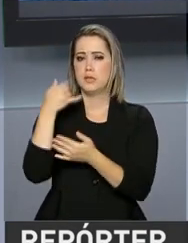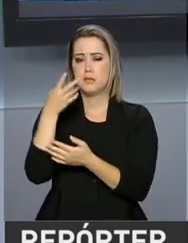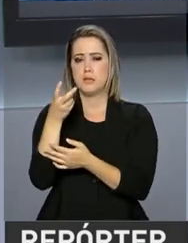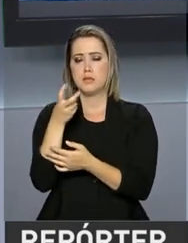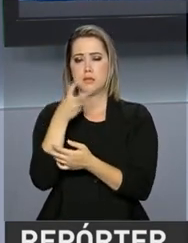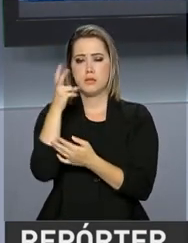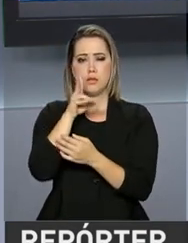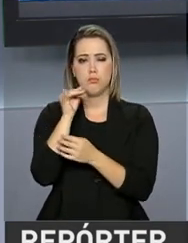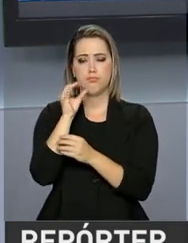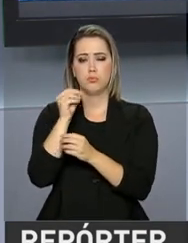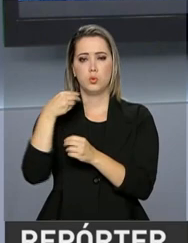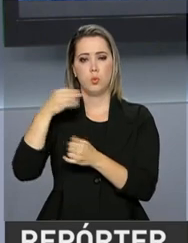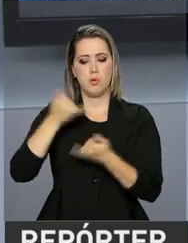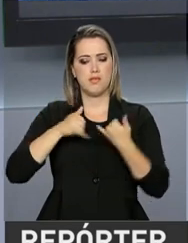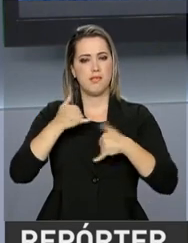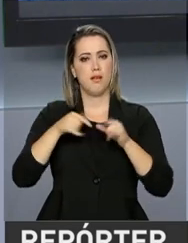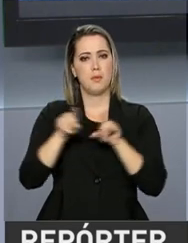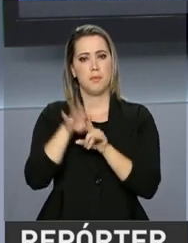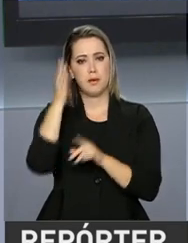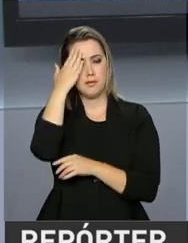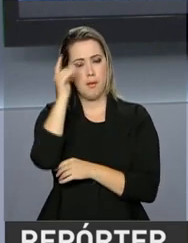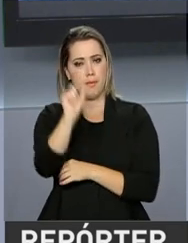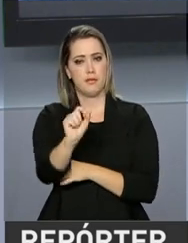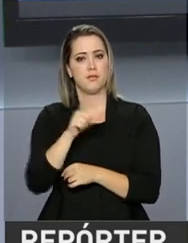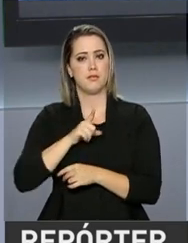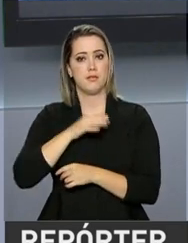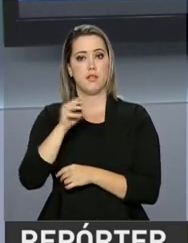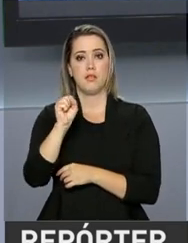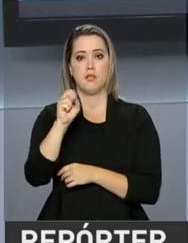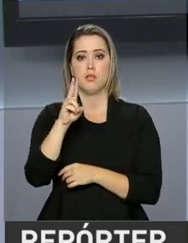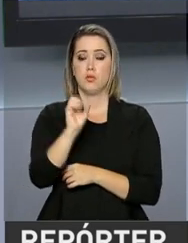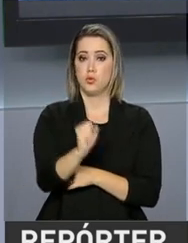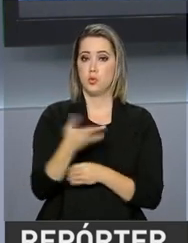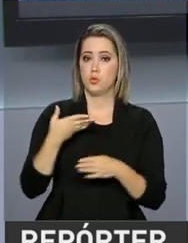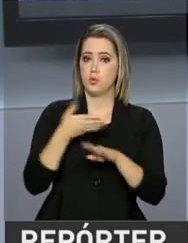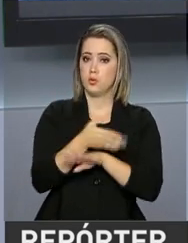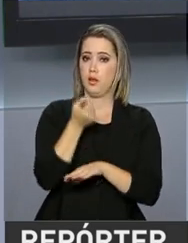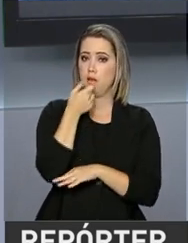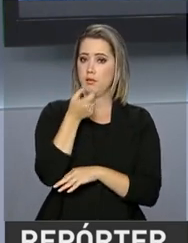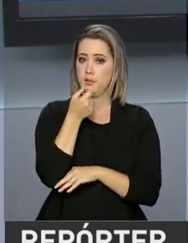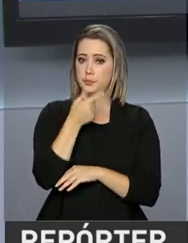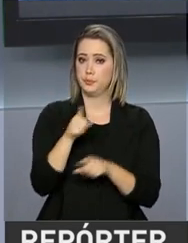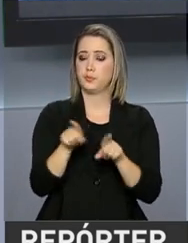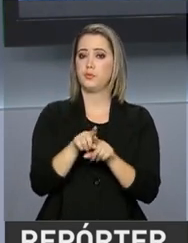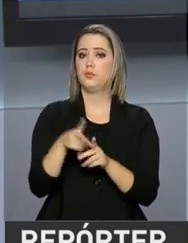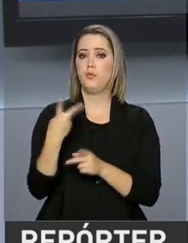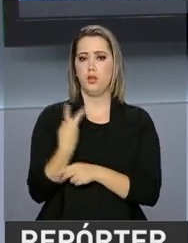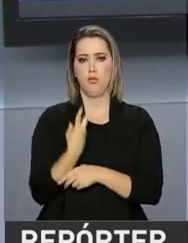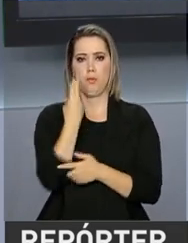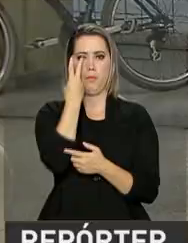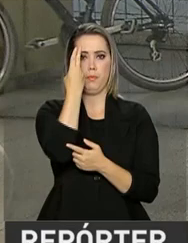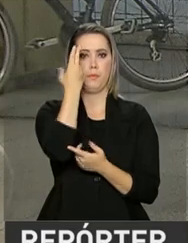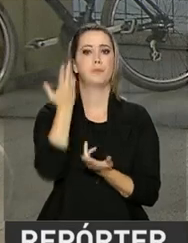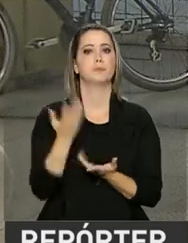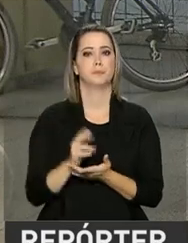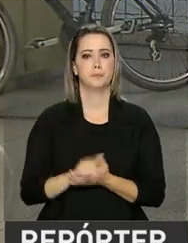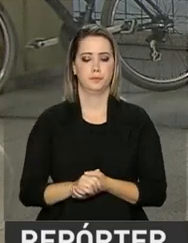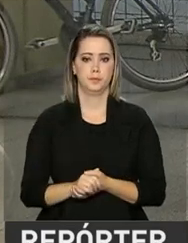no SUS os pacientes diagnosticados com glaucoma tem acesso a medicamentos e cirurgias